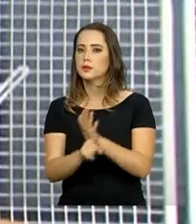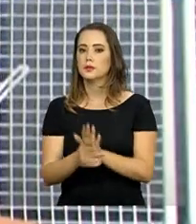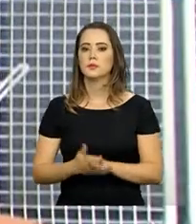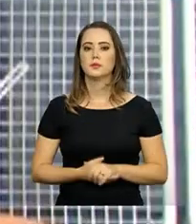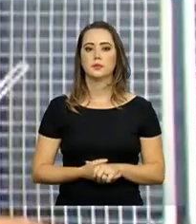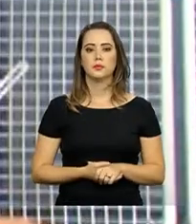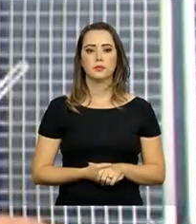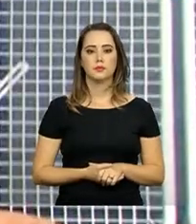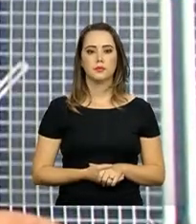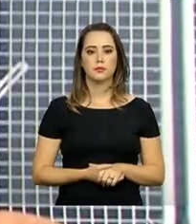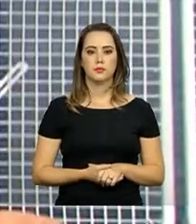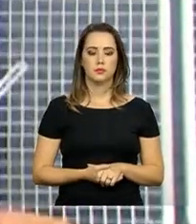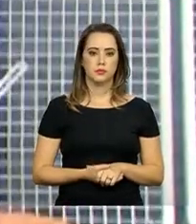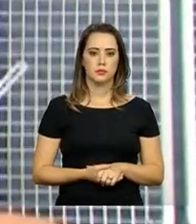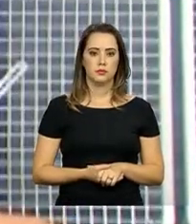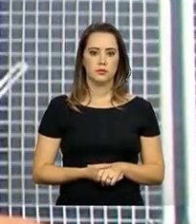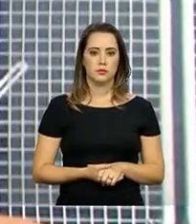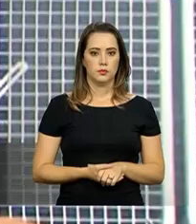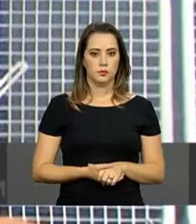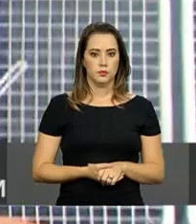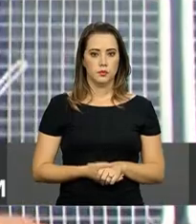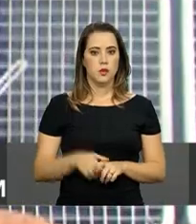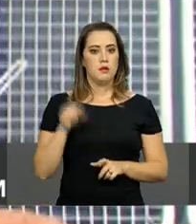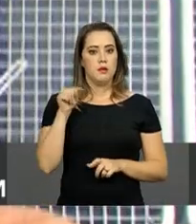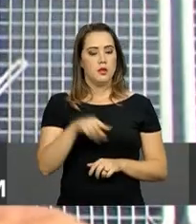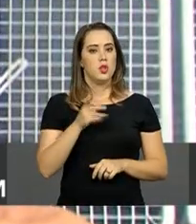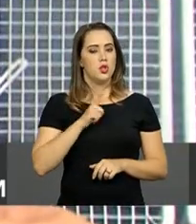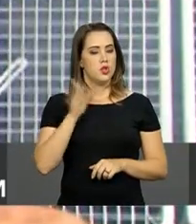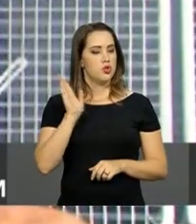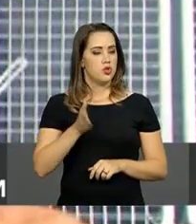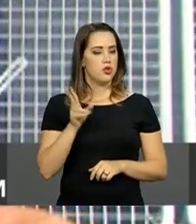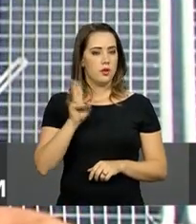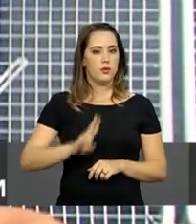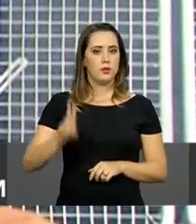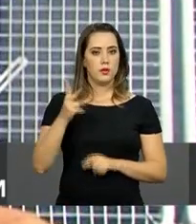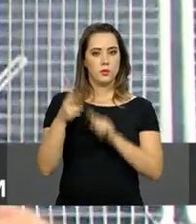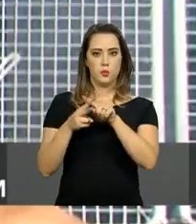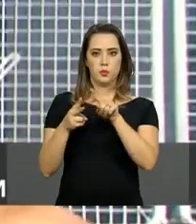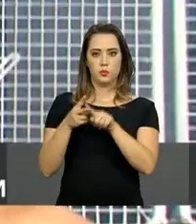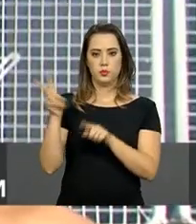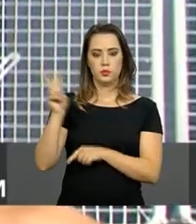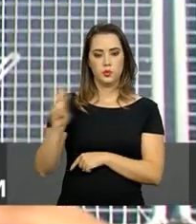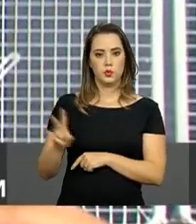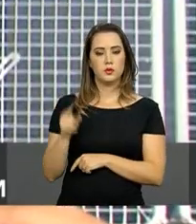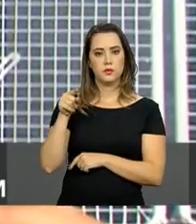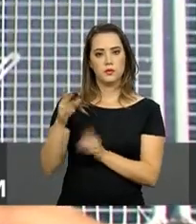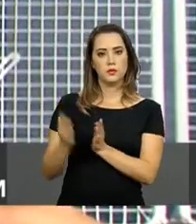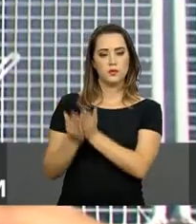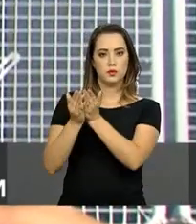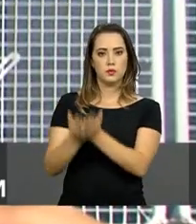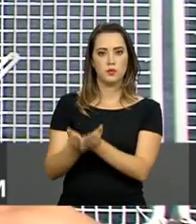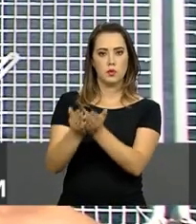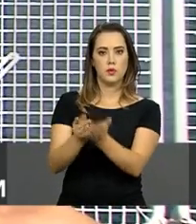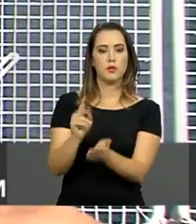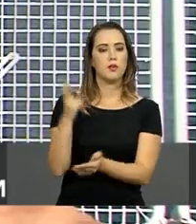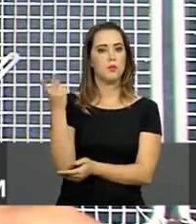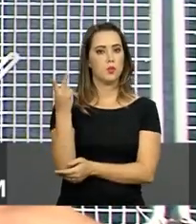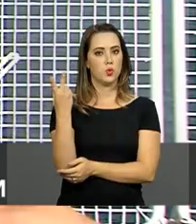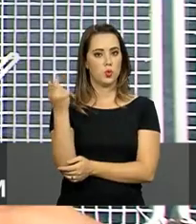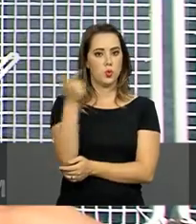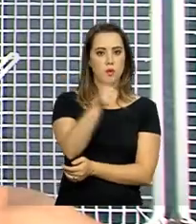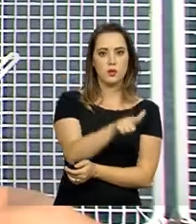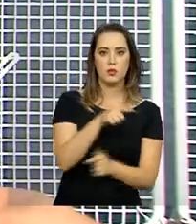A CPRM, ela já utilizou esse navio em 2 expedições e temos